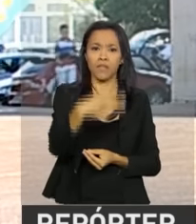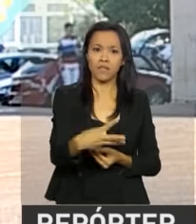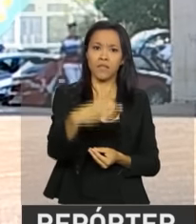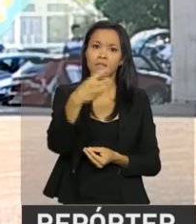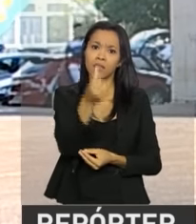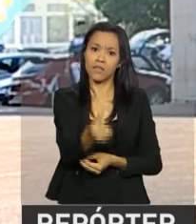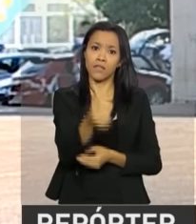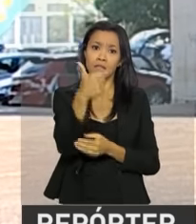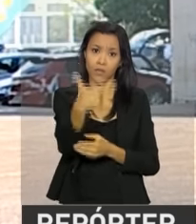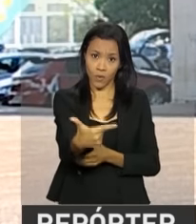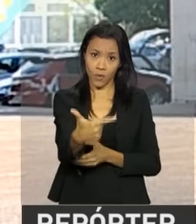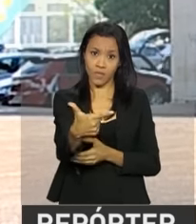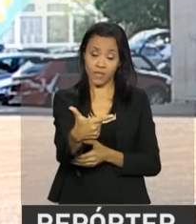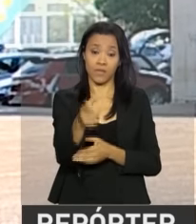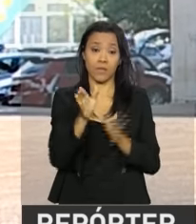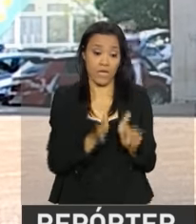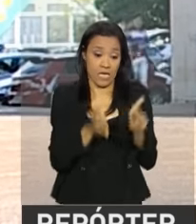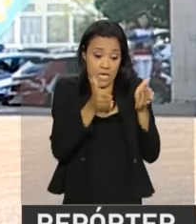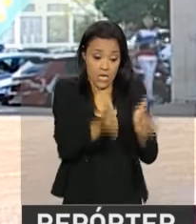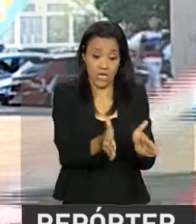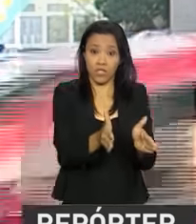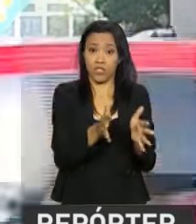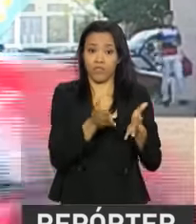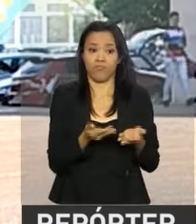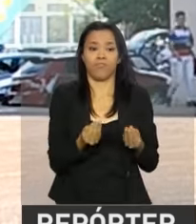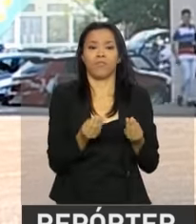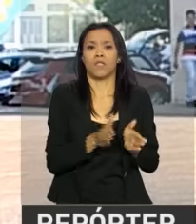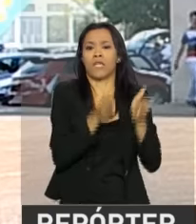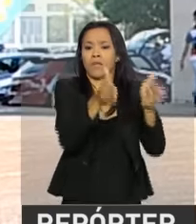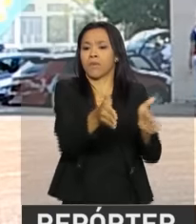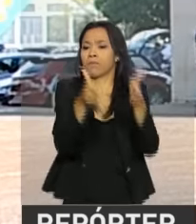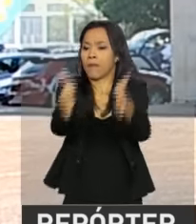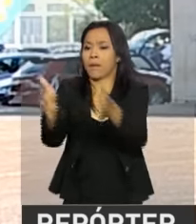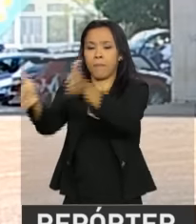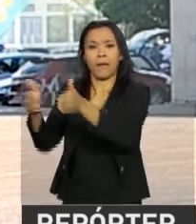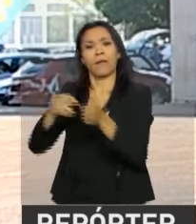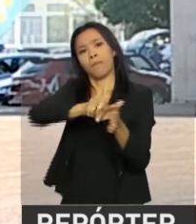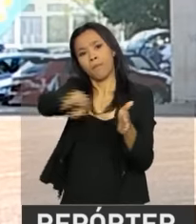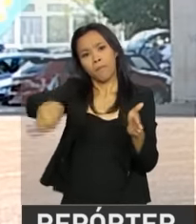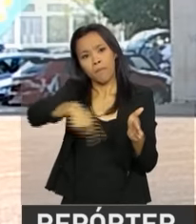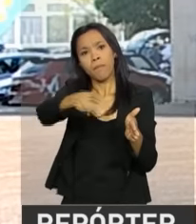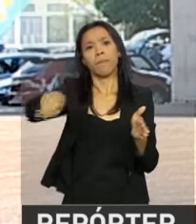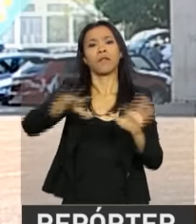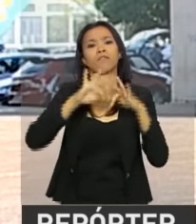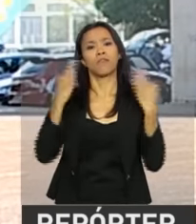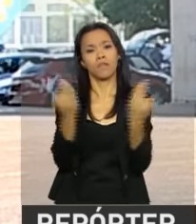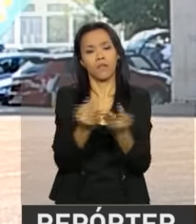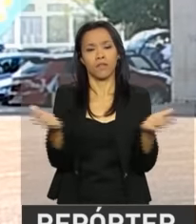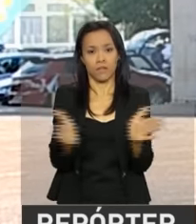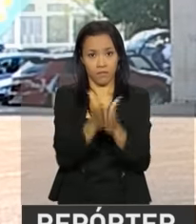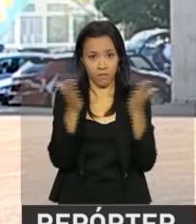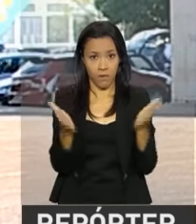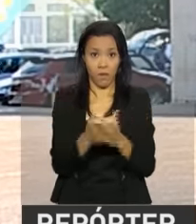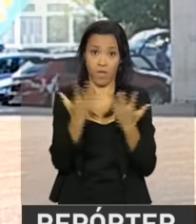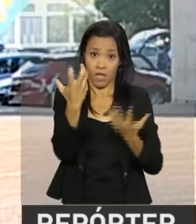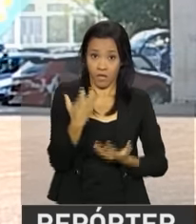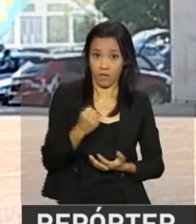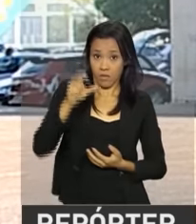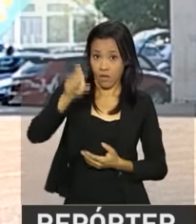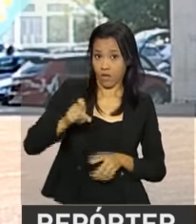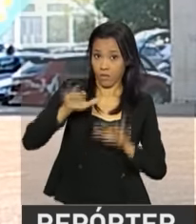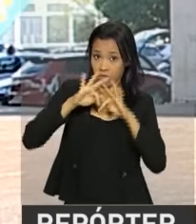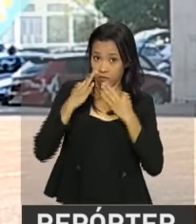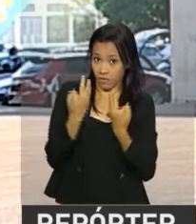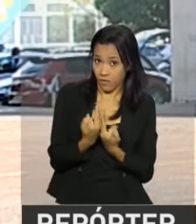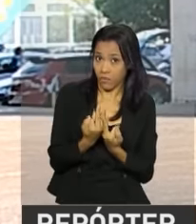kits com antenas e conversores para famílias de baixa renda do Cadastro Único do Governo Federal. Esses